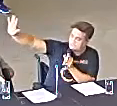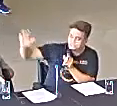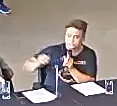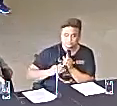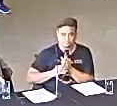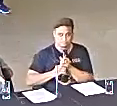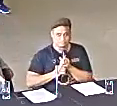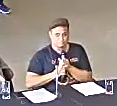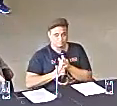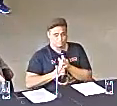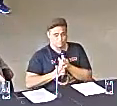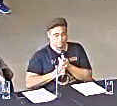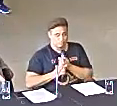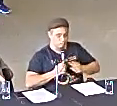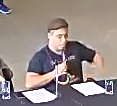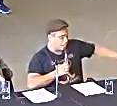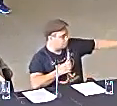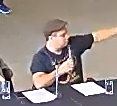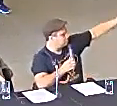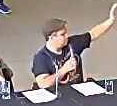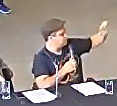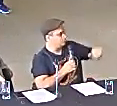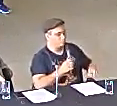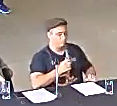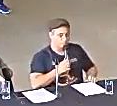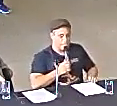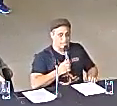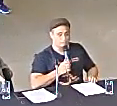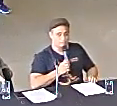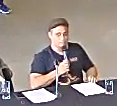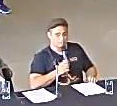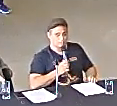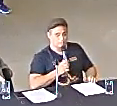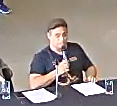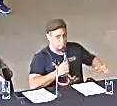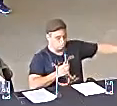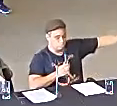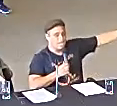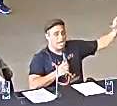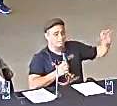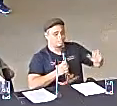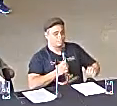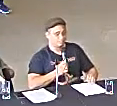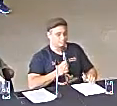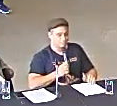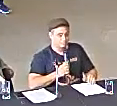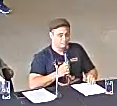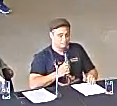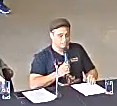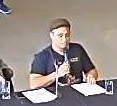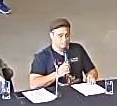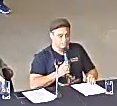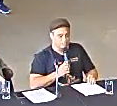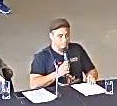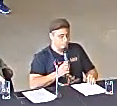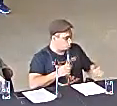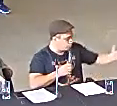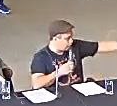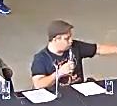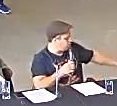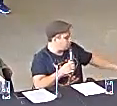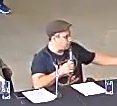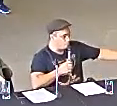os deficientes o outro lado os deputad as autoridades